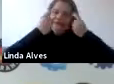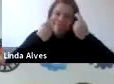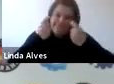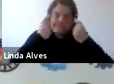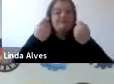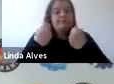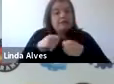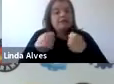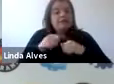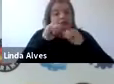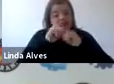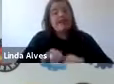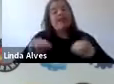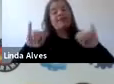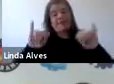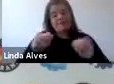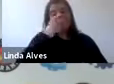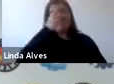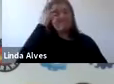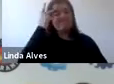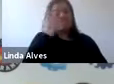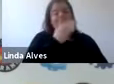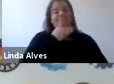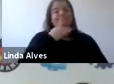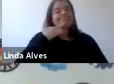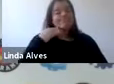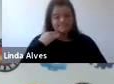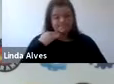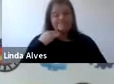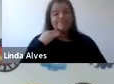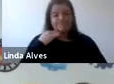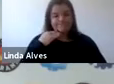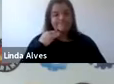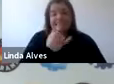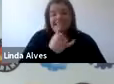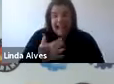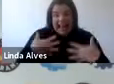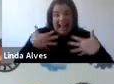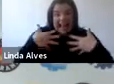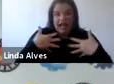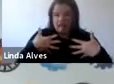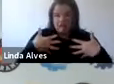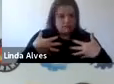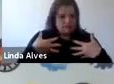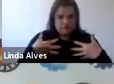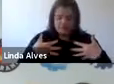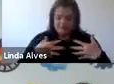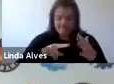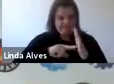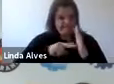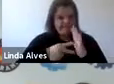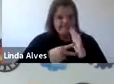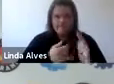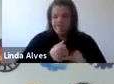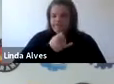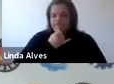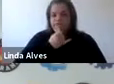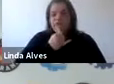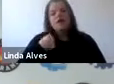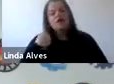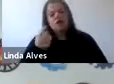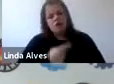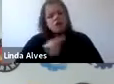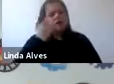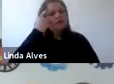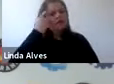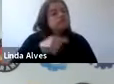óbitos. E isso nunca é um motivo de alegria. Quando a gente fala em otimismo, otimismo em relação ao futuro, porque os